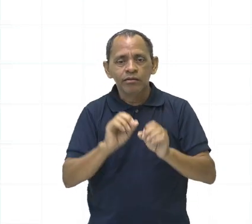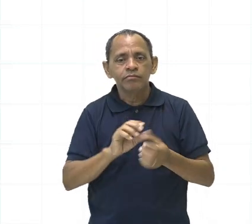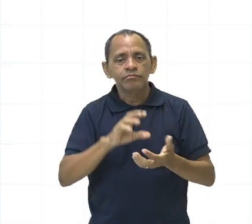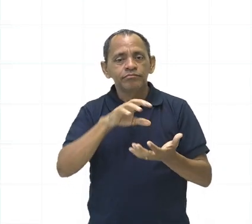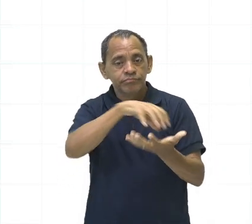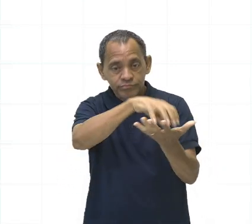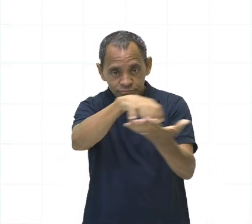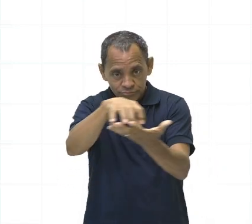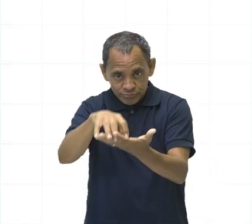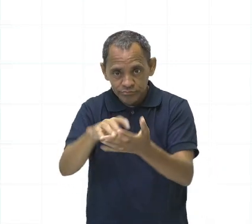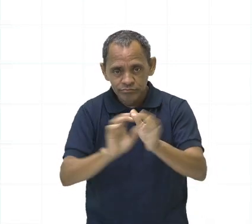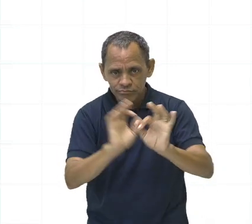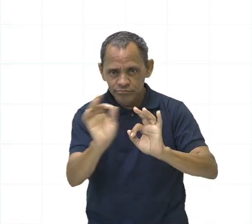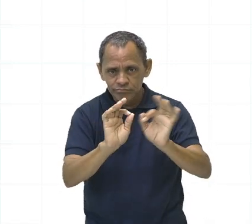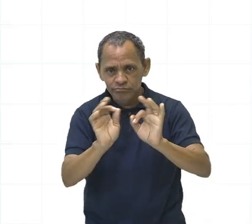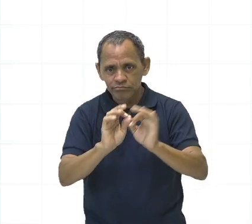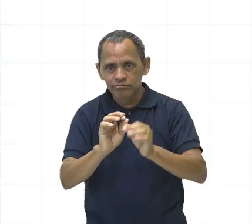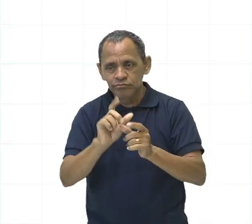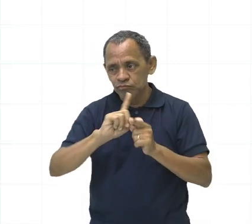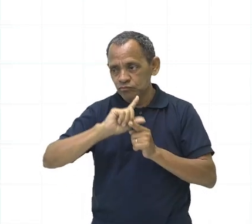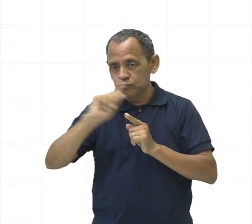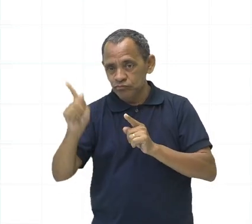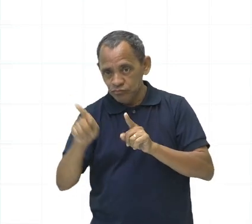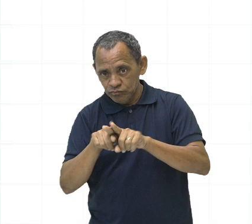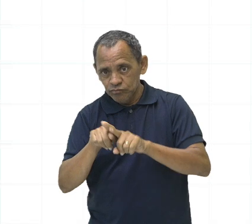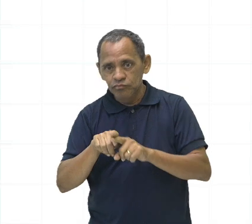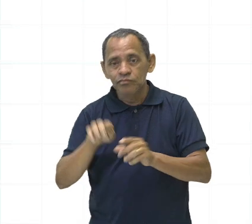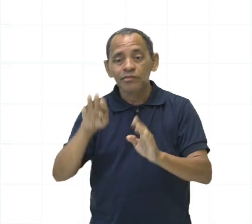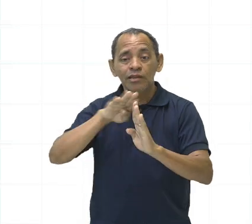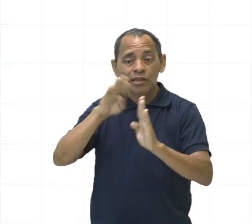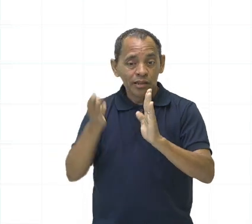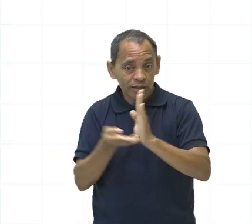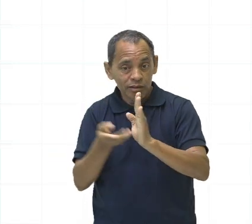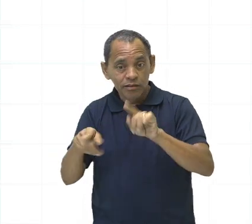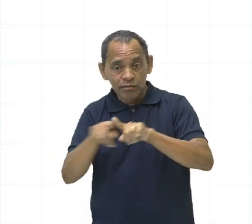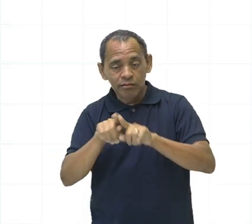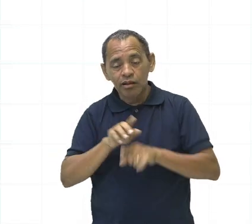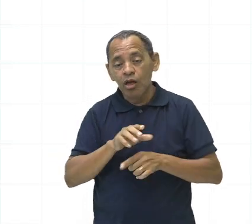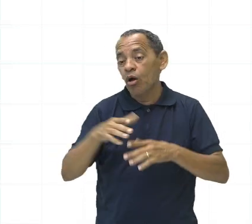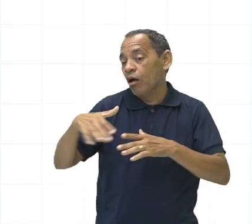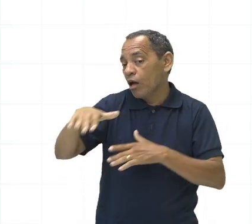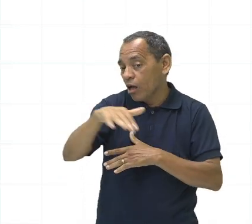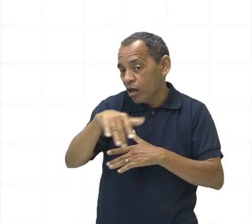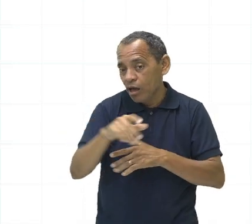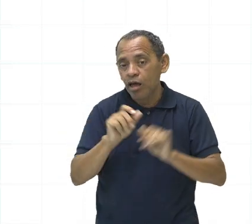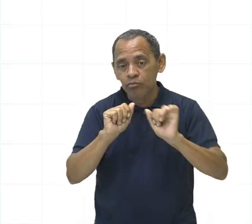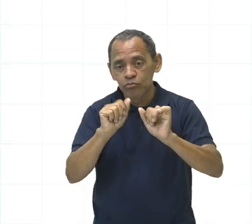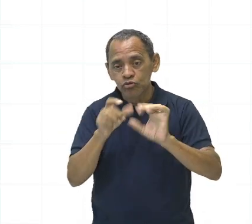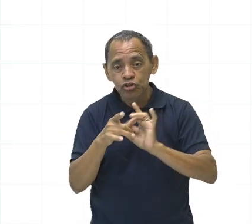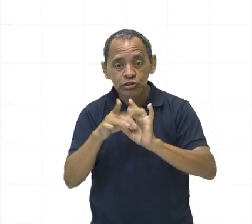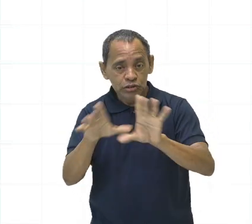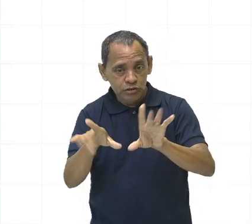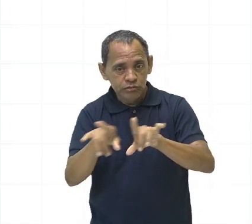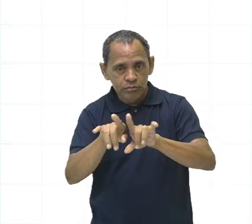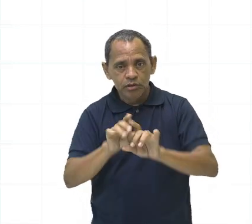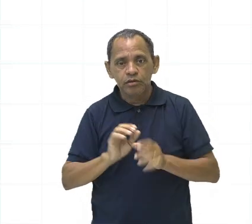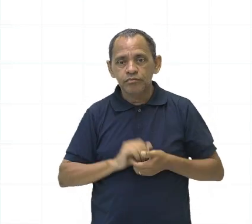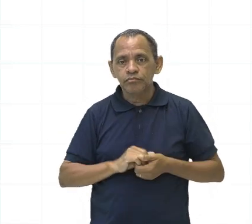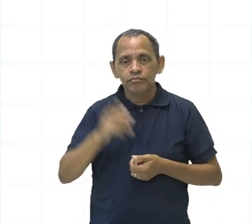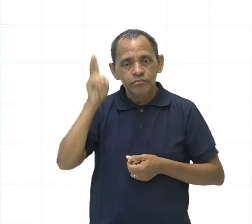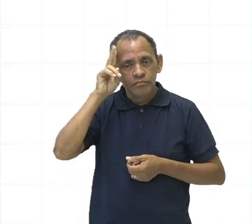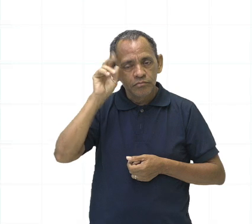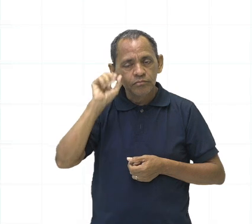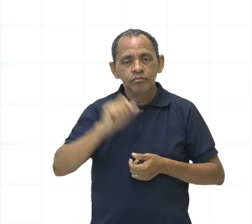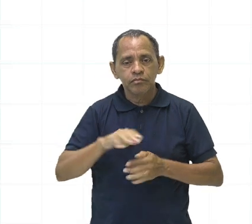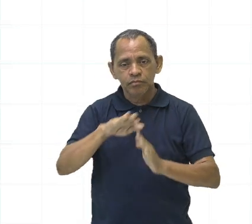de escravizados para quilombos ou para áreas onde poderiam viver livres. Lembrando que